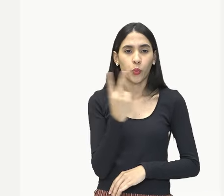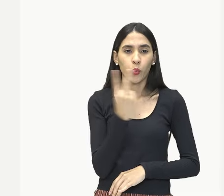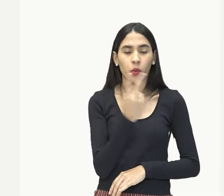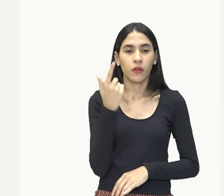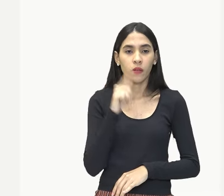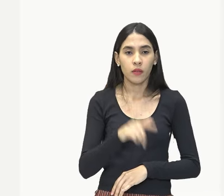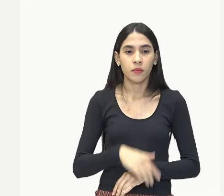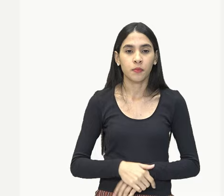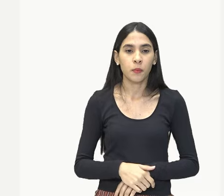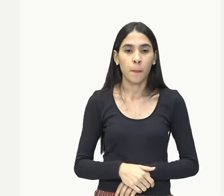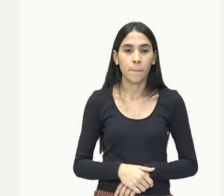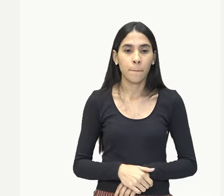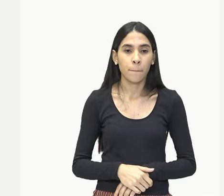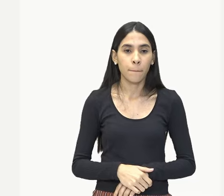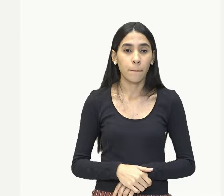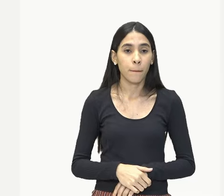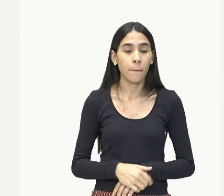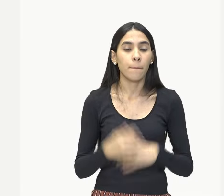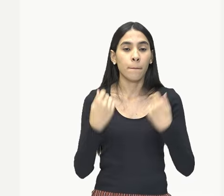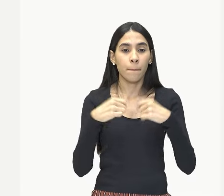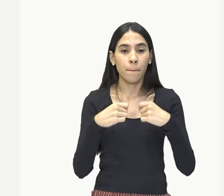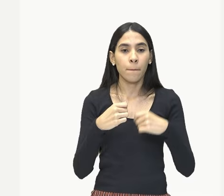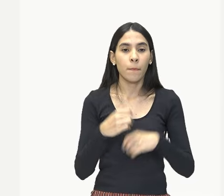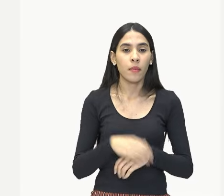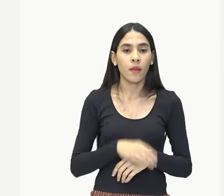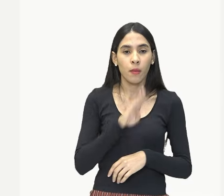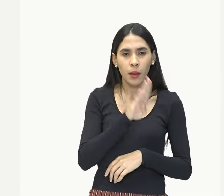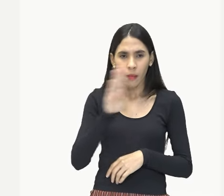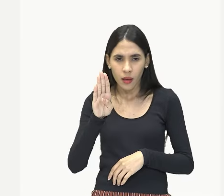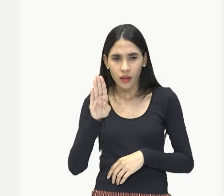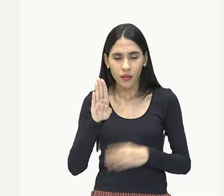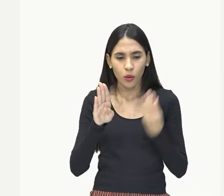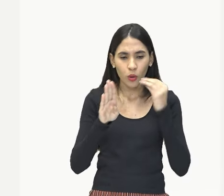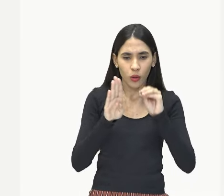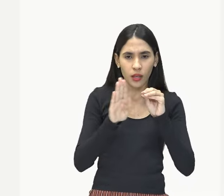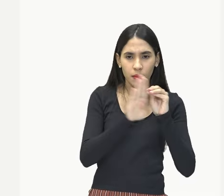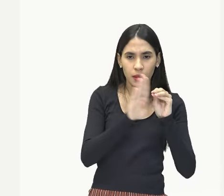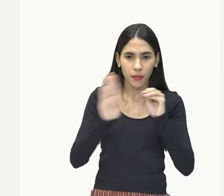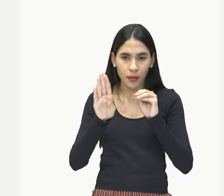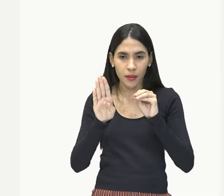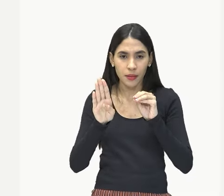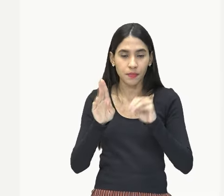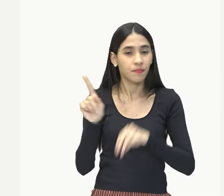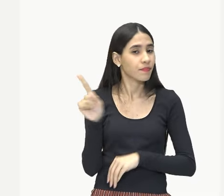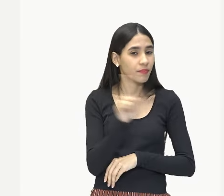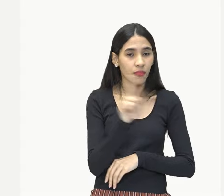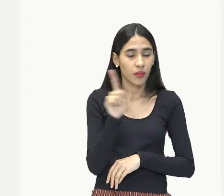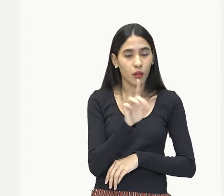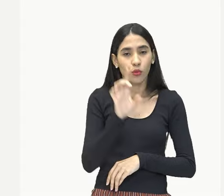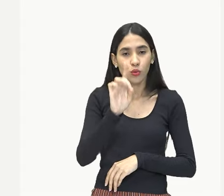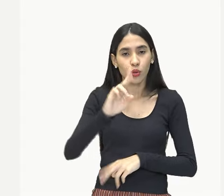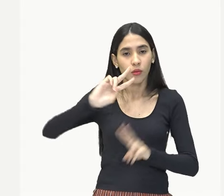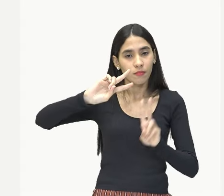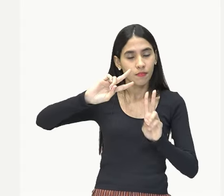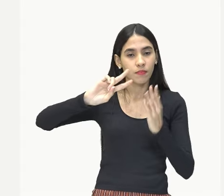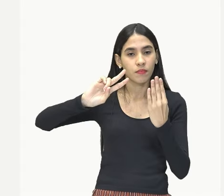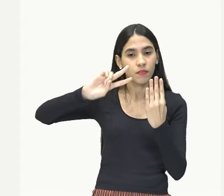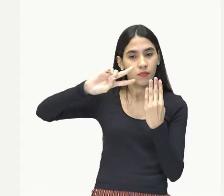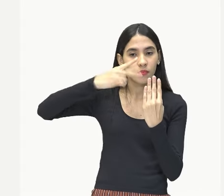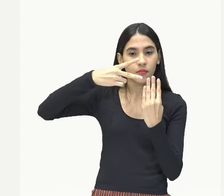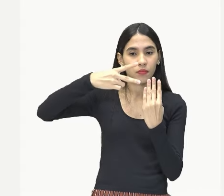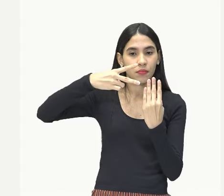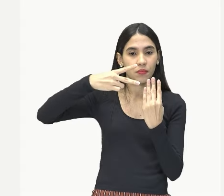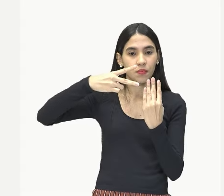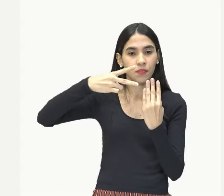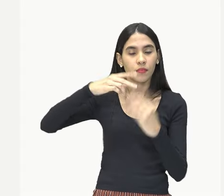e aqui. Eu vou ter que colocar duas vezes o B aqui no resultado? Não. Basta colocar uma vez